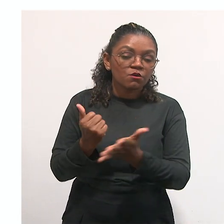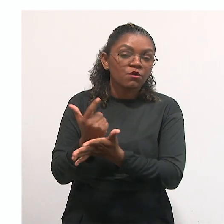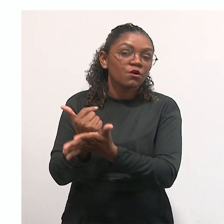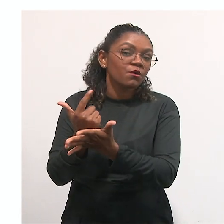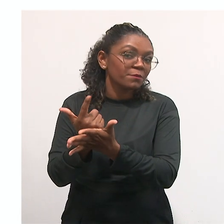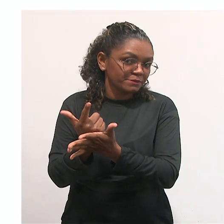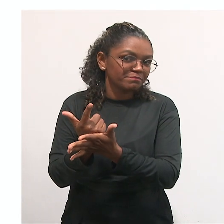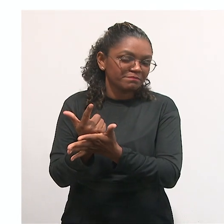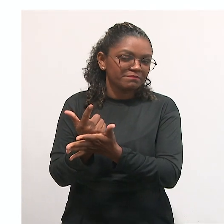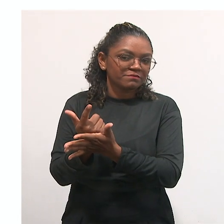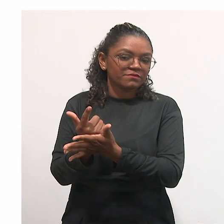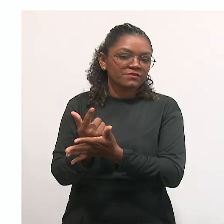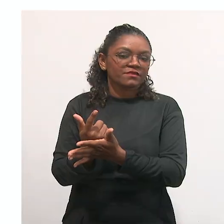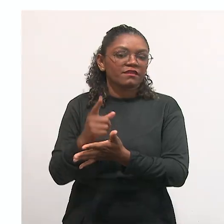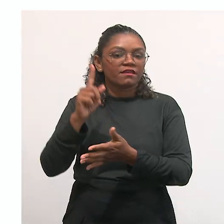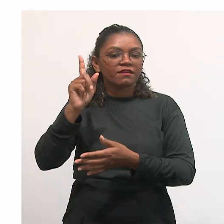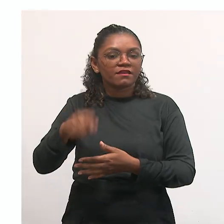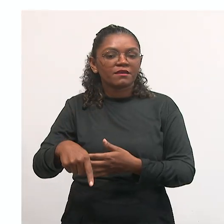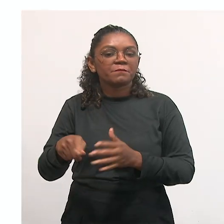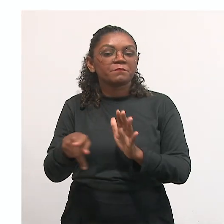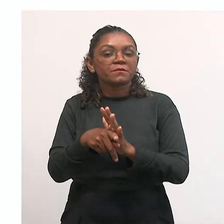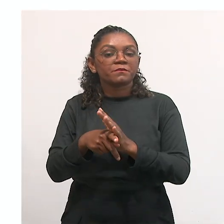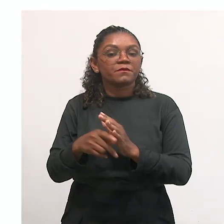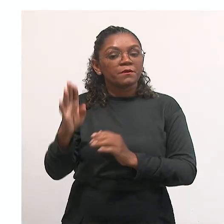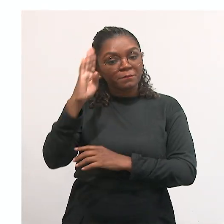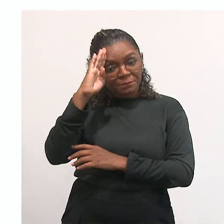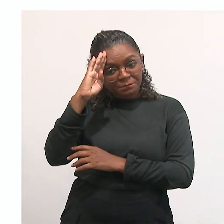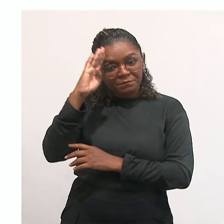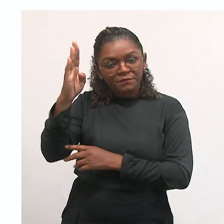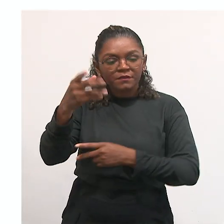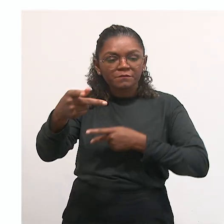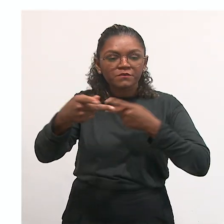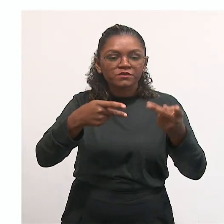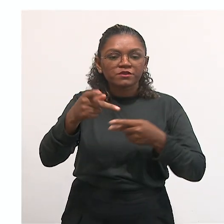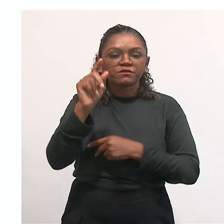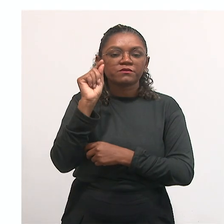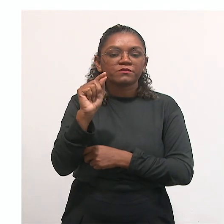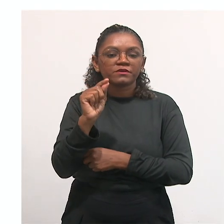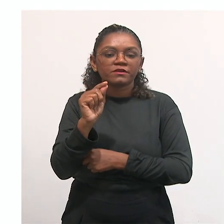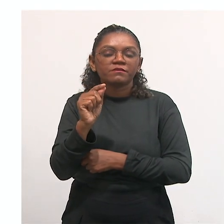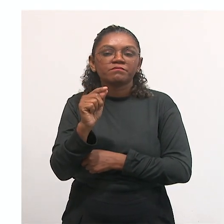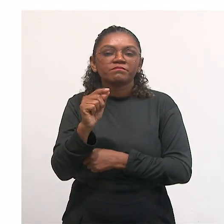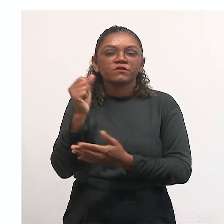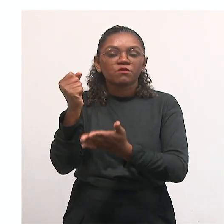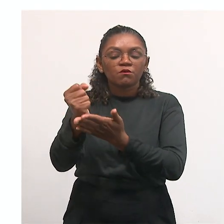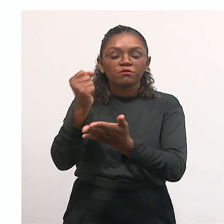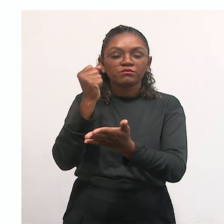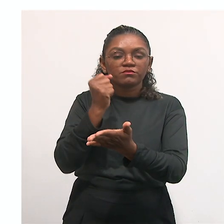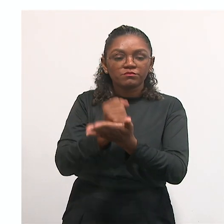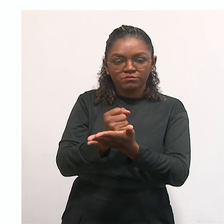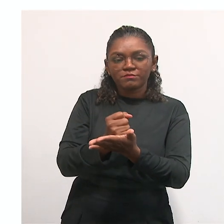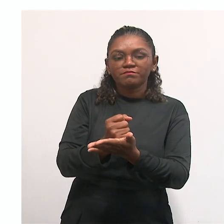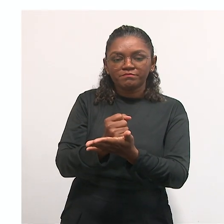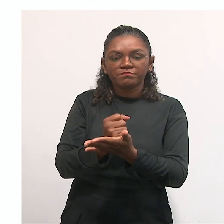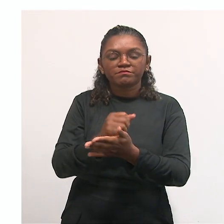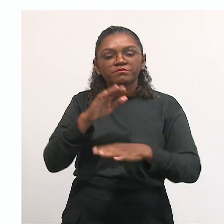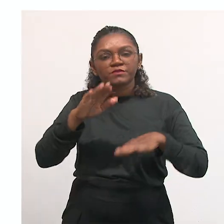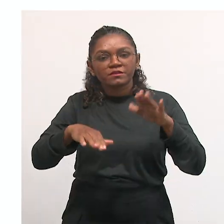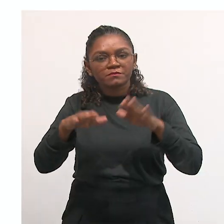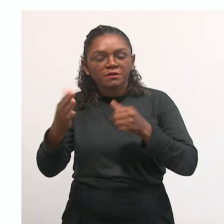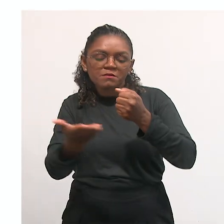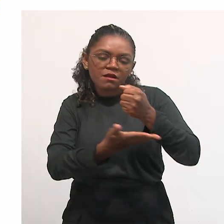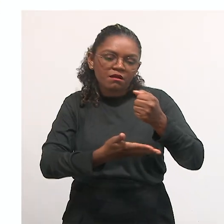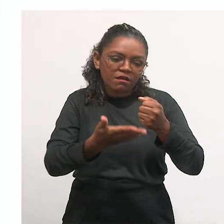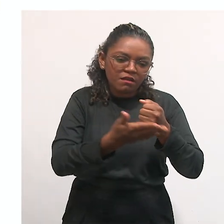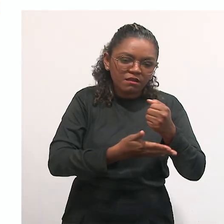de aprovisionamento contratual. Na prática, existem várias formas de você fazer aquisição nesses projetos, Desde as mais